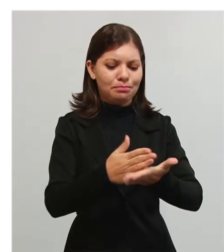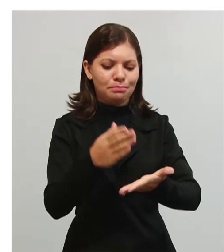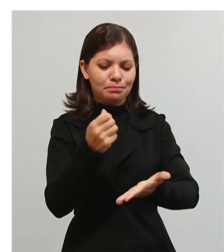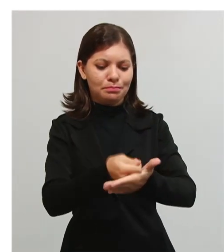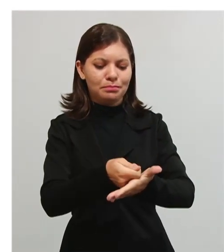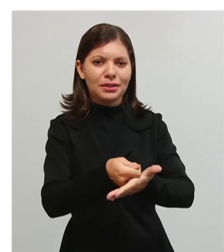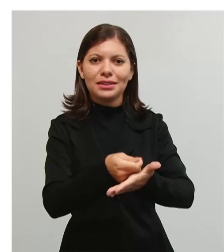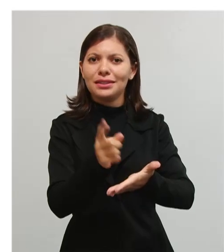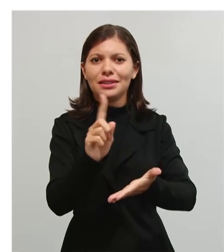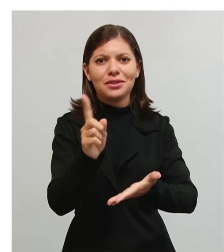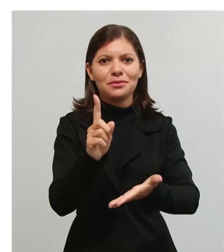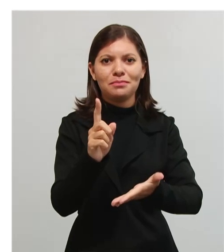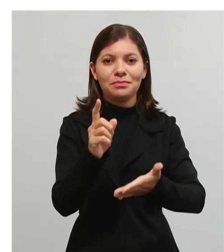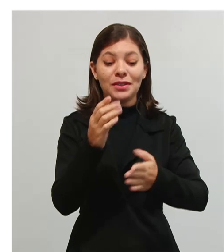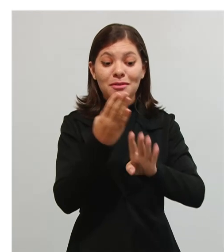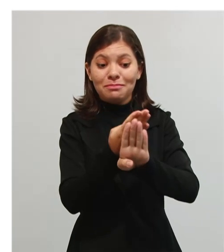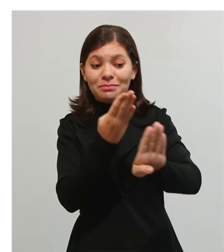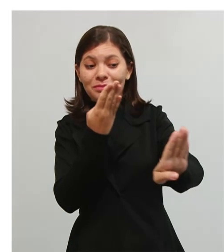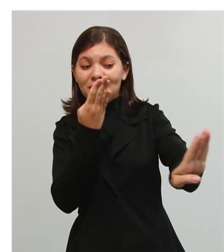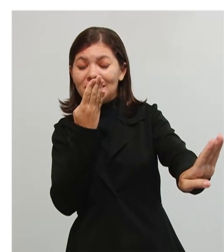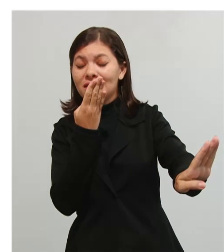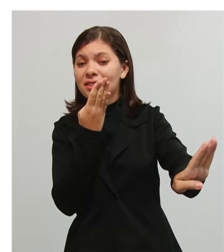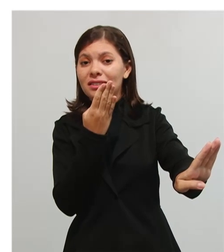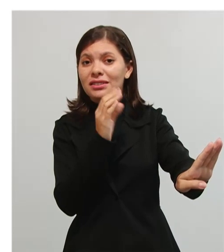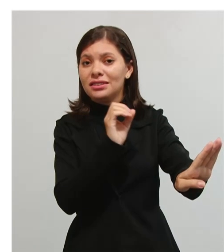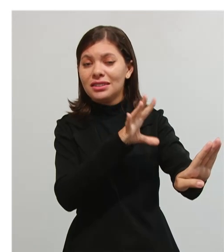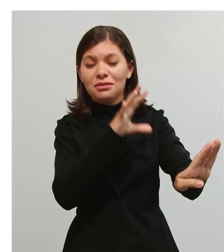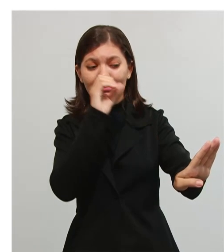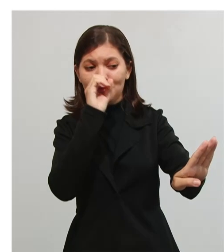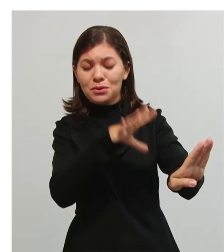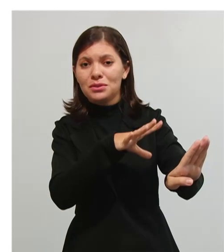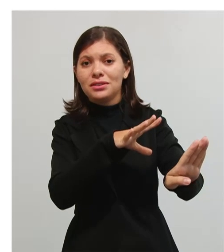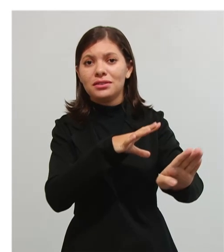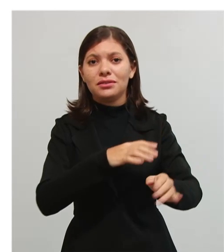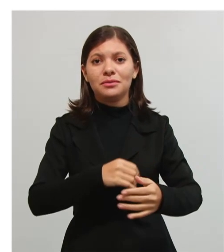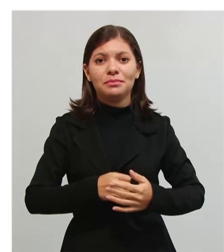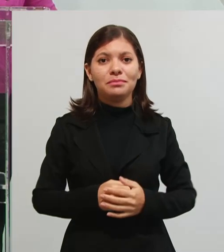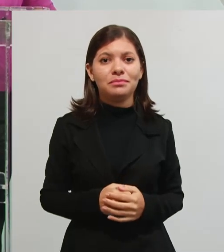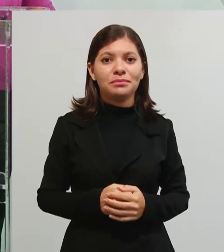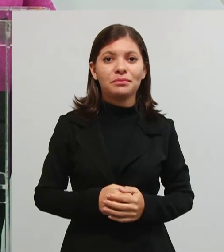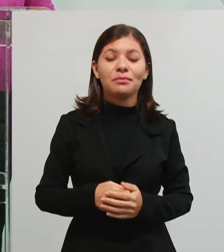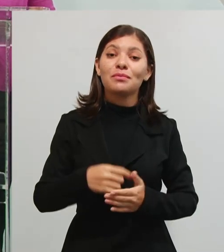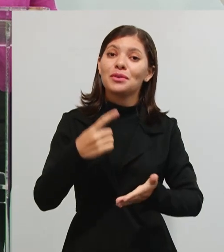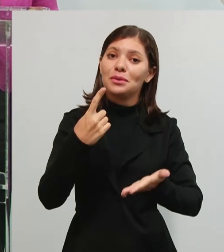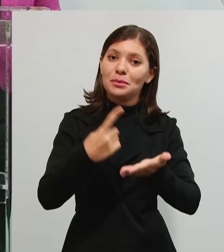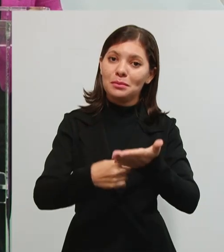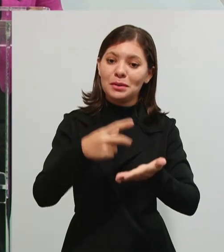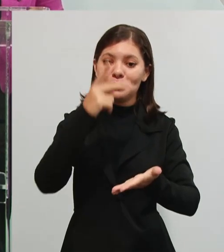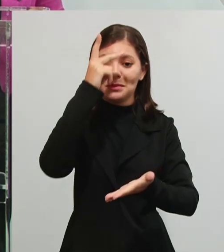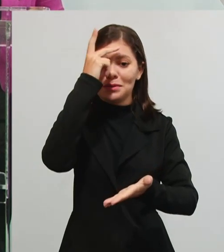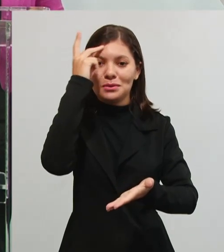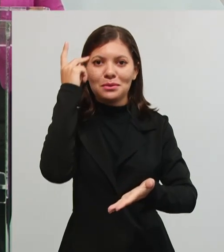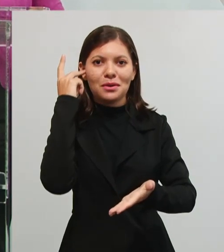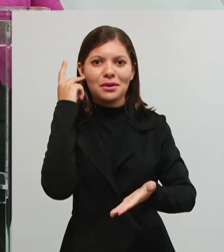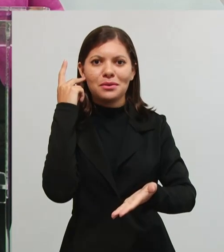Isso só vai fazê-lo afastar-se da empresa. E vamos combinar, pessoal? Não é isso que a gente quer. A gente não quer